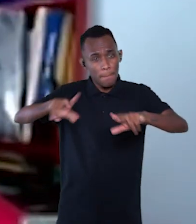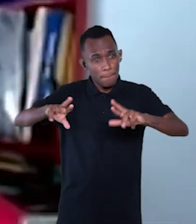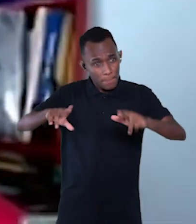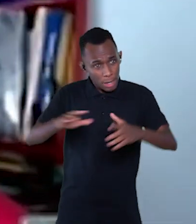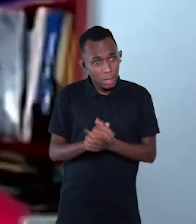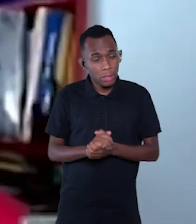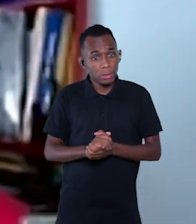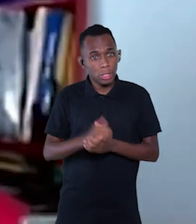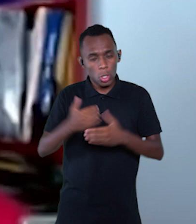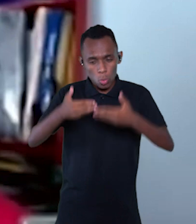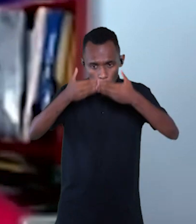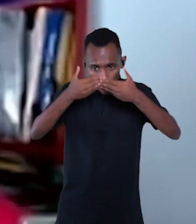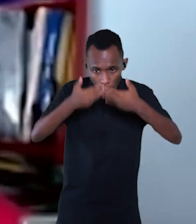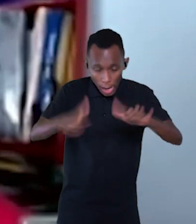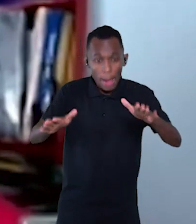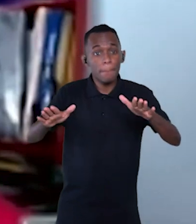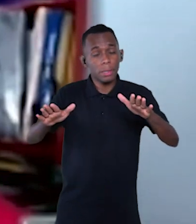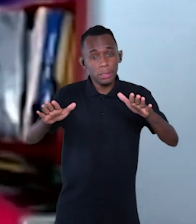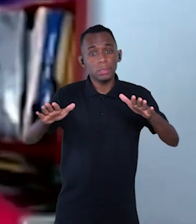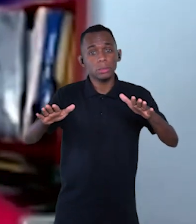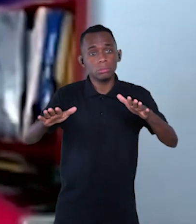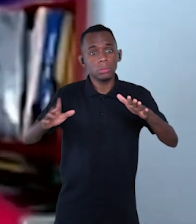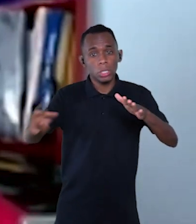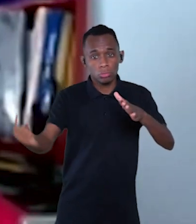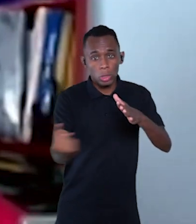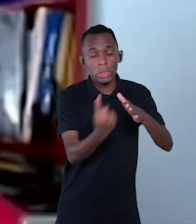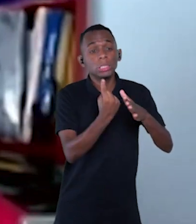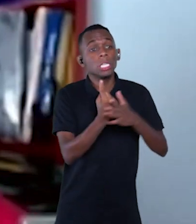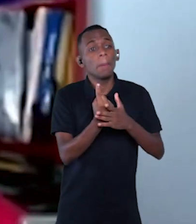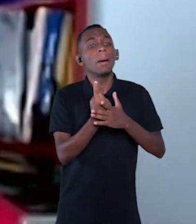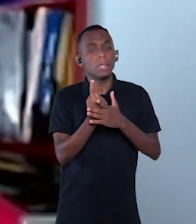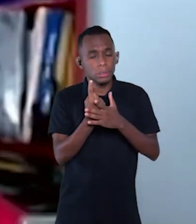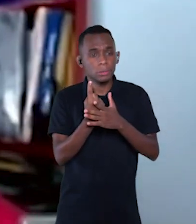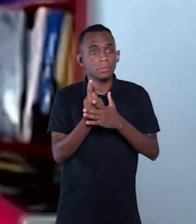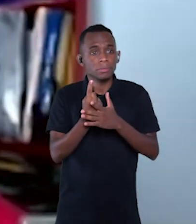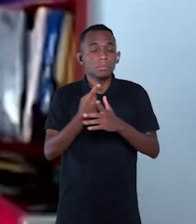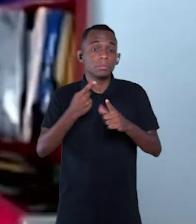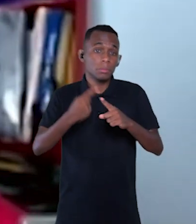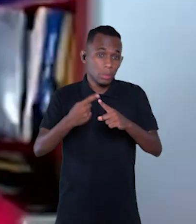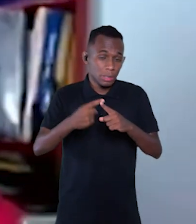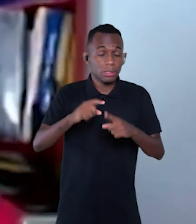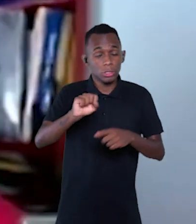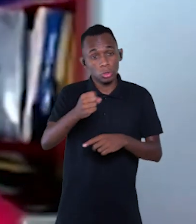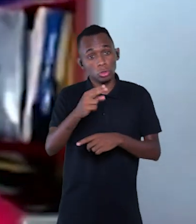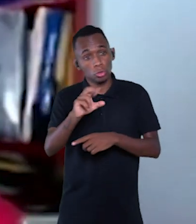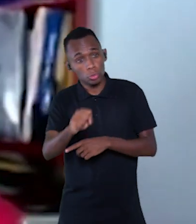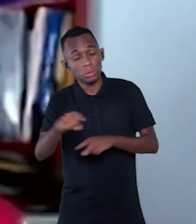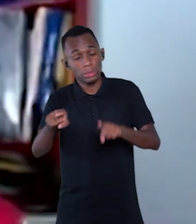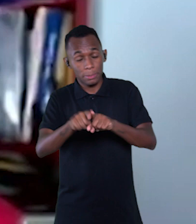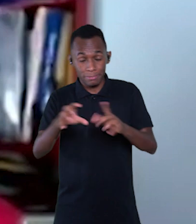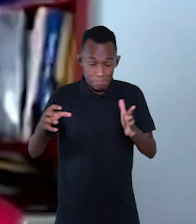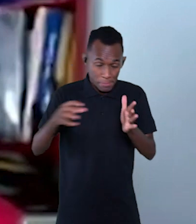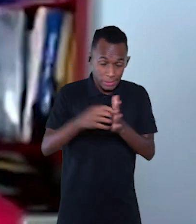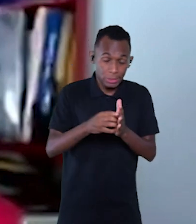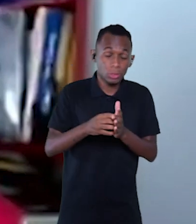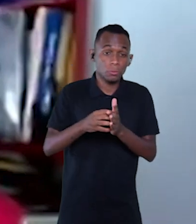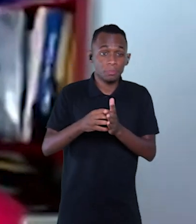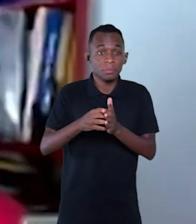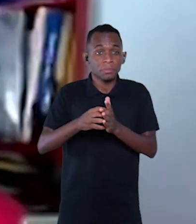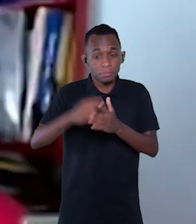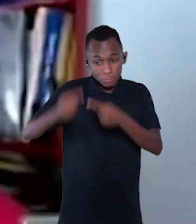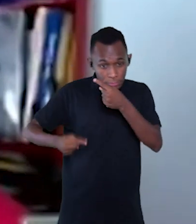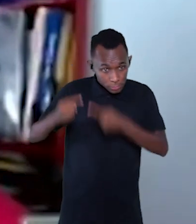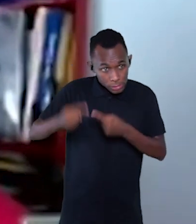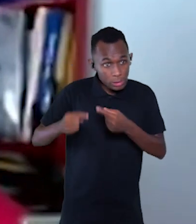por questões políticas mesmo, né? Assim, apesar de ser uma defensora do SUS, você está afiliado a um partido político, você fazer a luta política te coloca